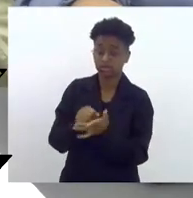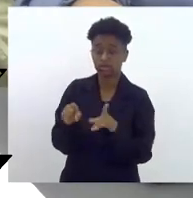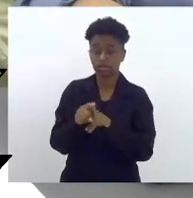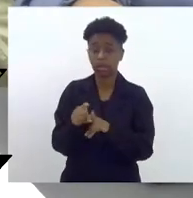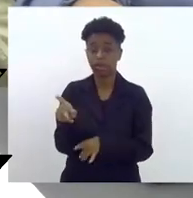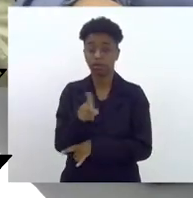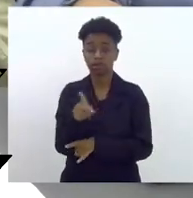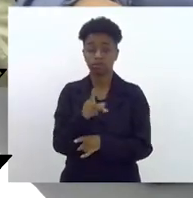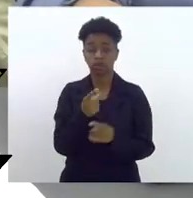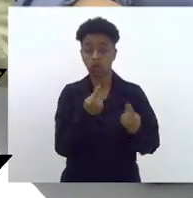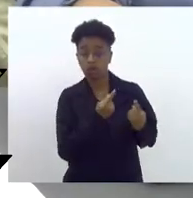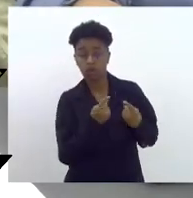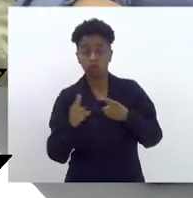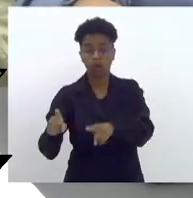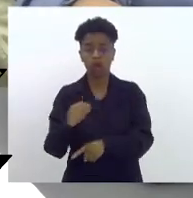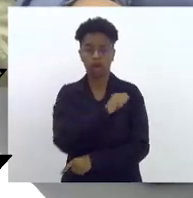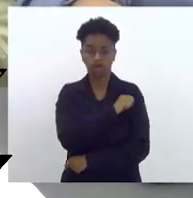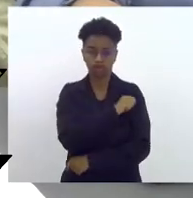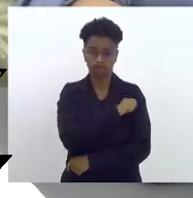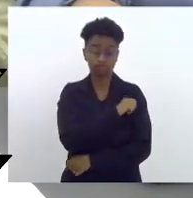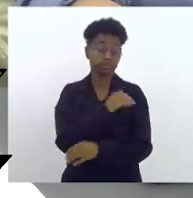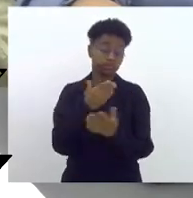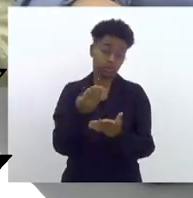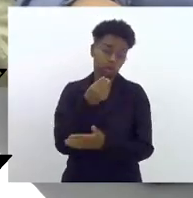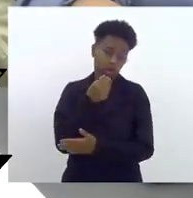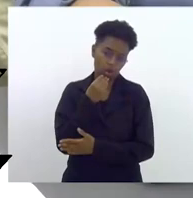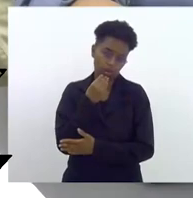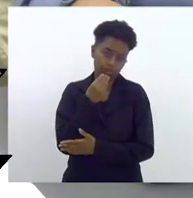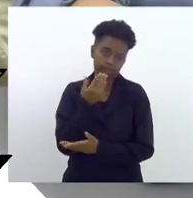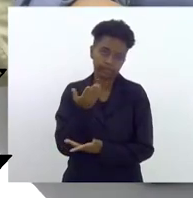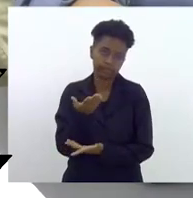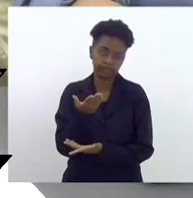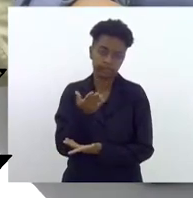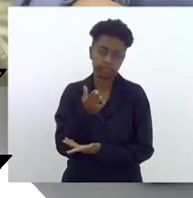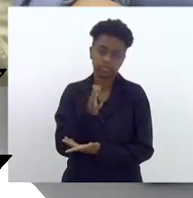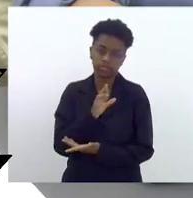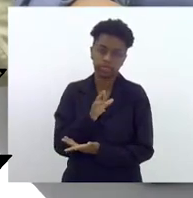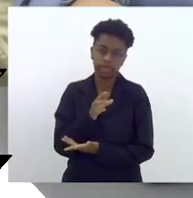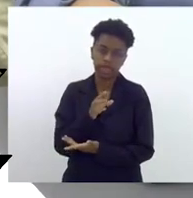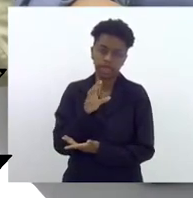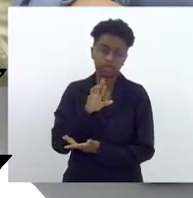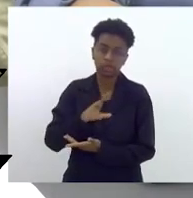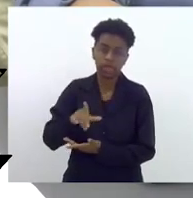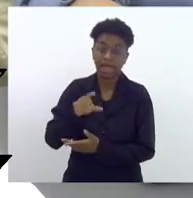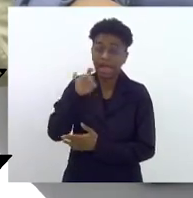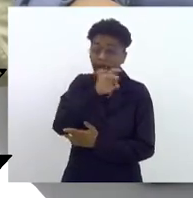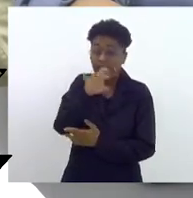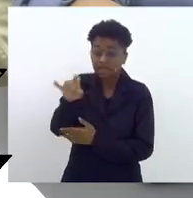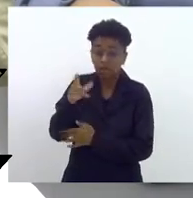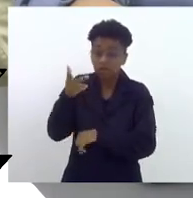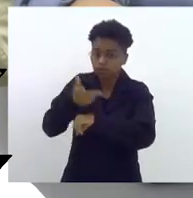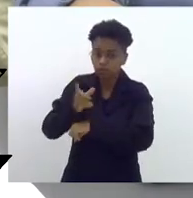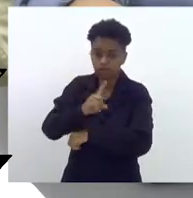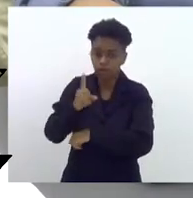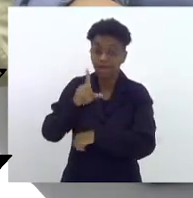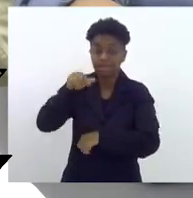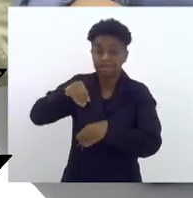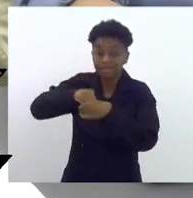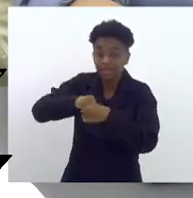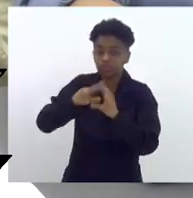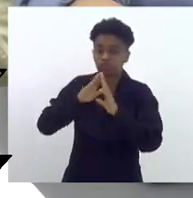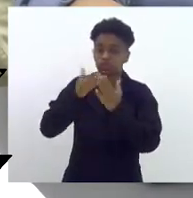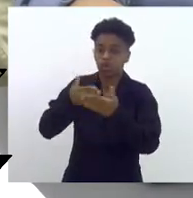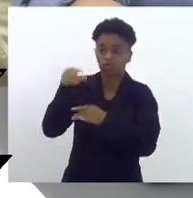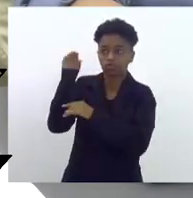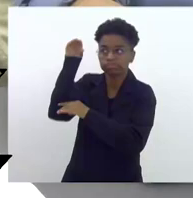professor contra aluno nesses casos obviamente mas aí não é cada um dando filmando é uma coisa institucional que a gente deve levar